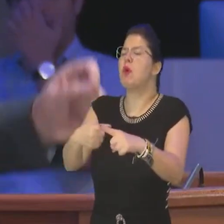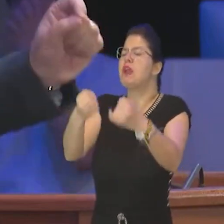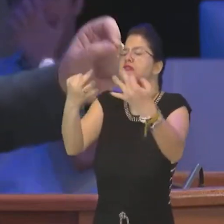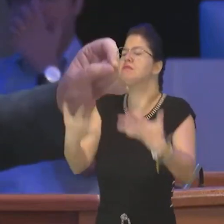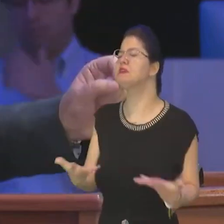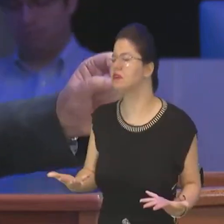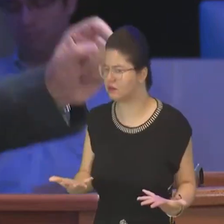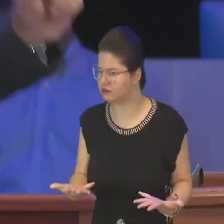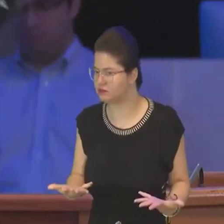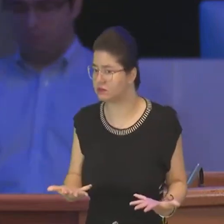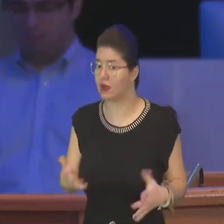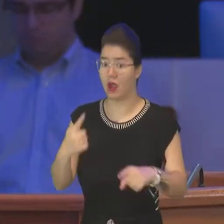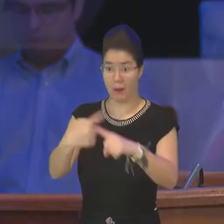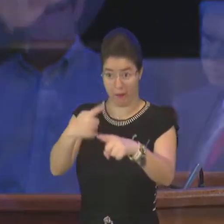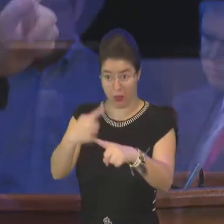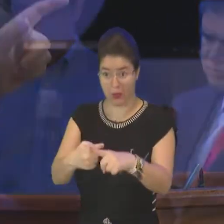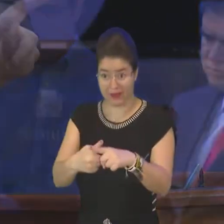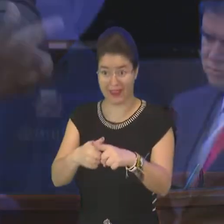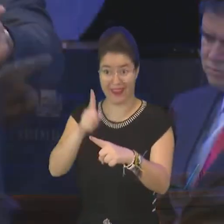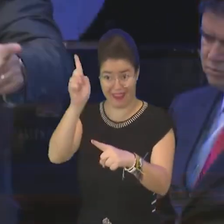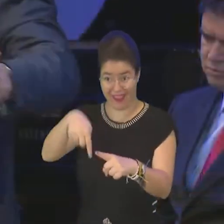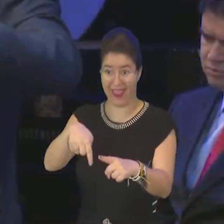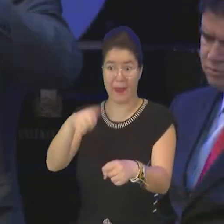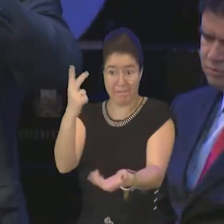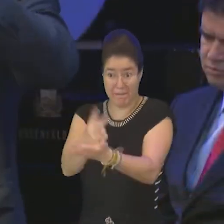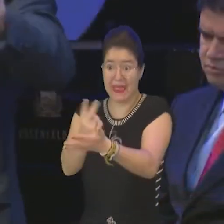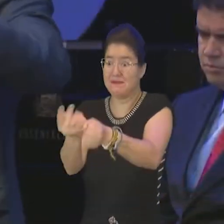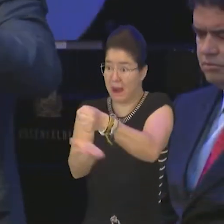Porque exatamente dentro desta visão